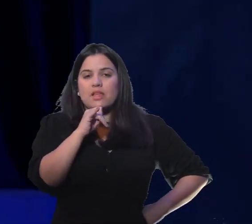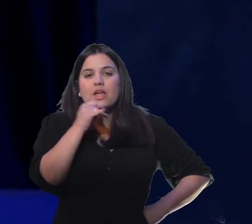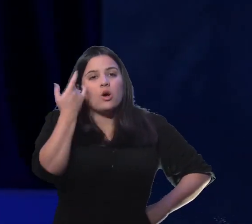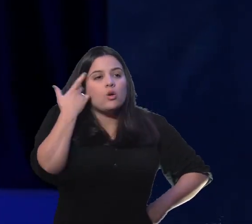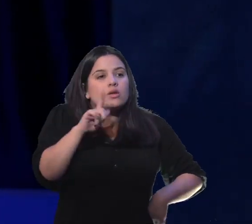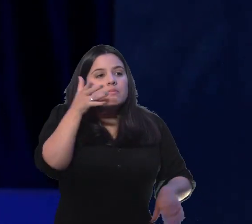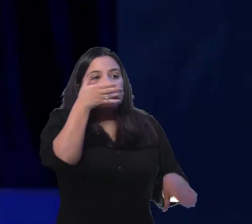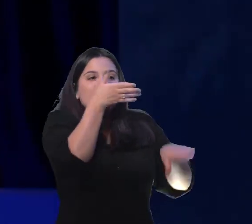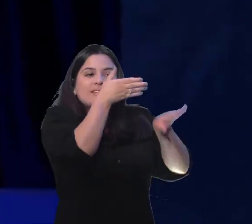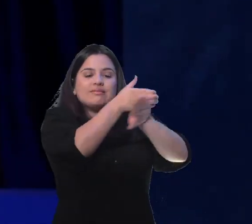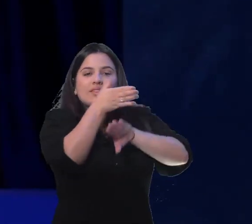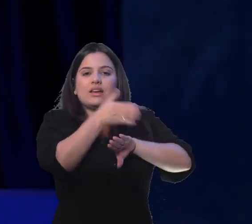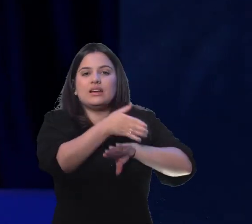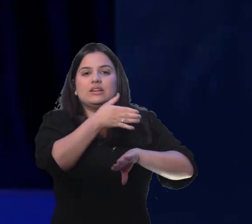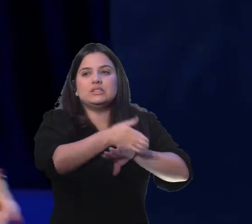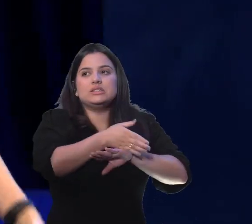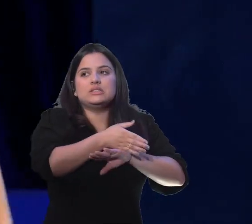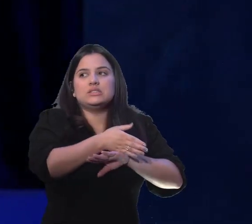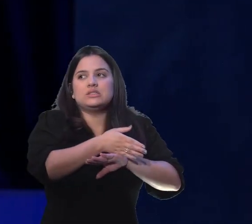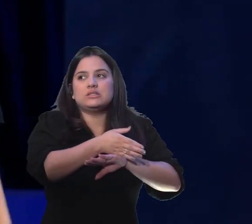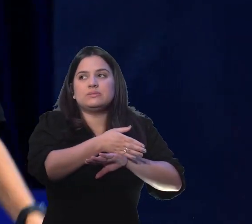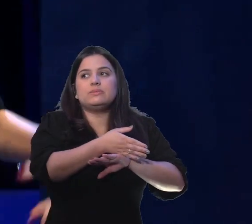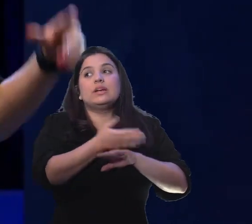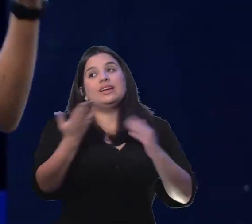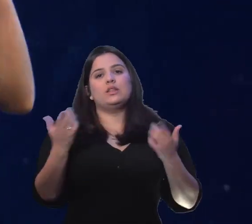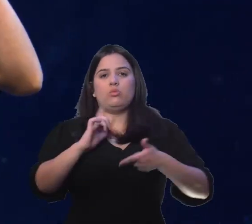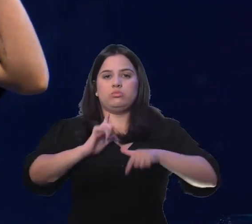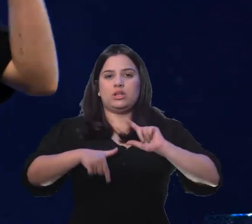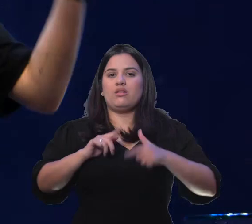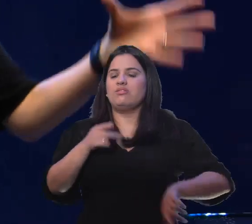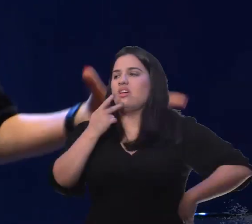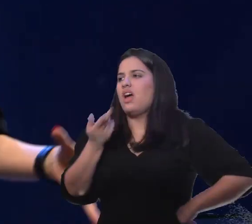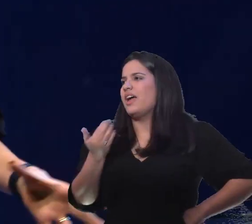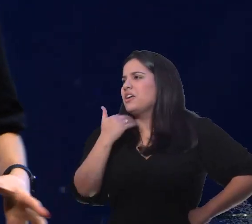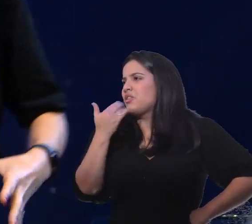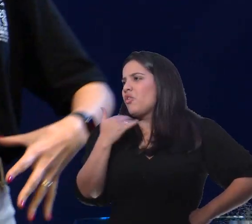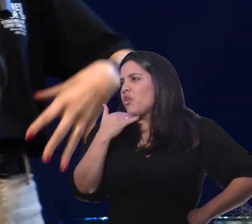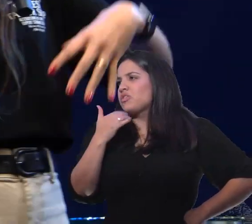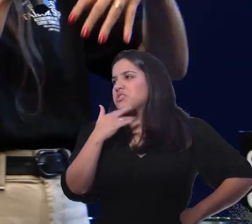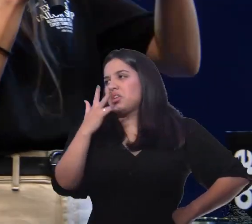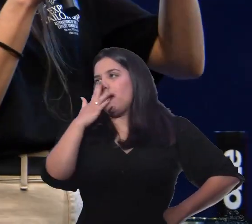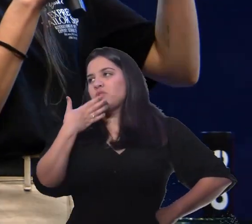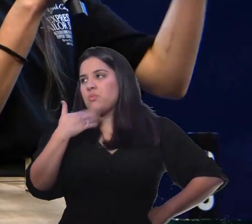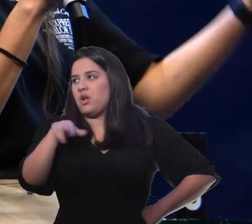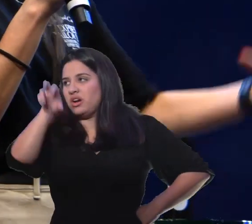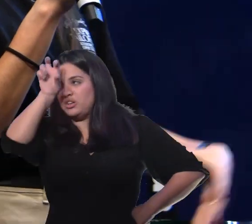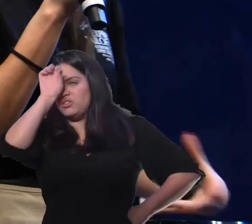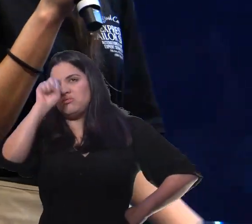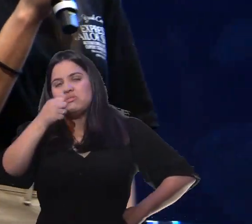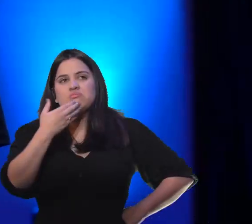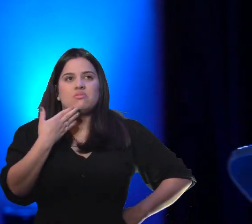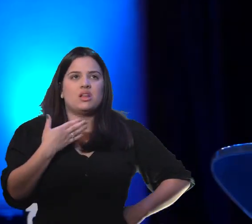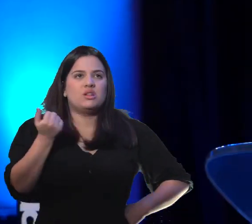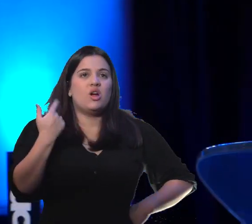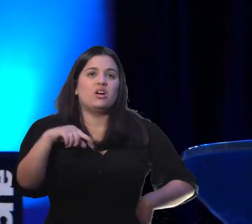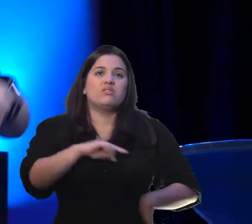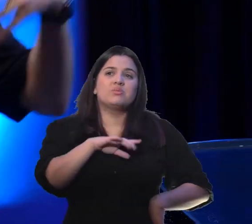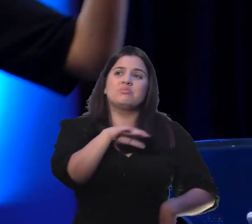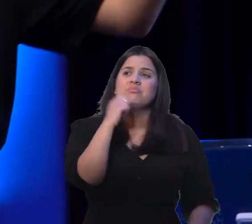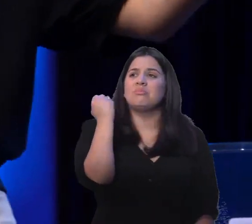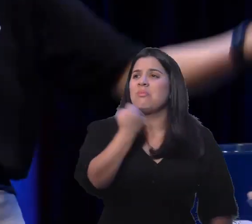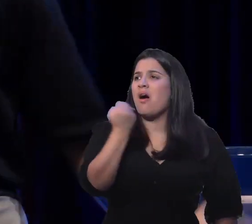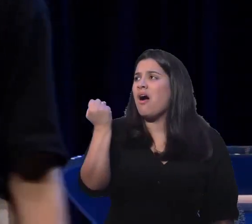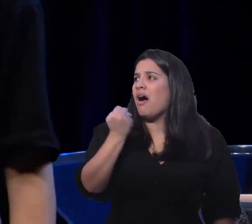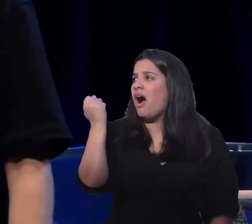falaram, então não vamos conseguir, a gente deveria ter ficado no Egito, a gente veio aqui para morrer no deserto ou